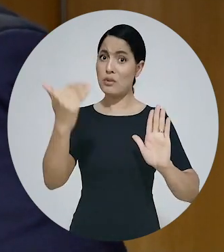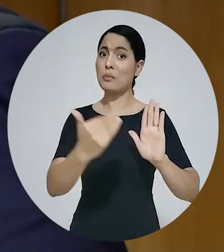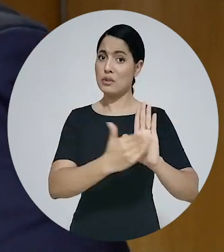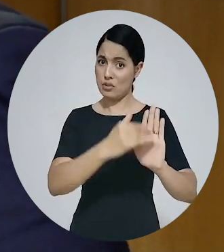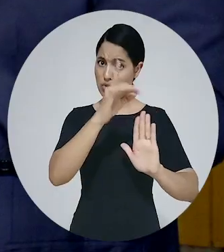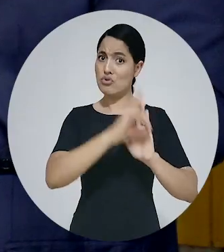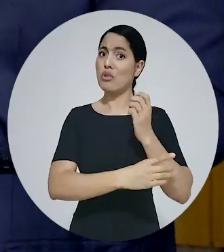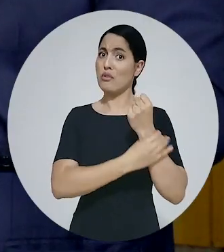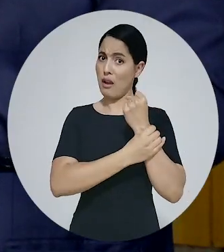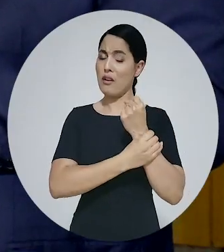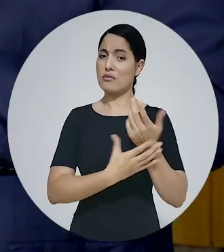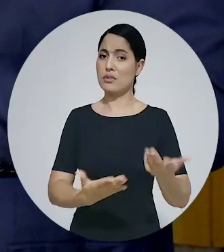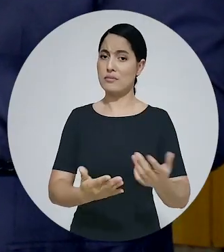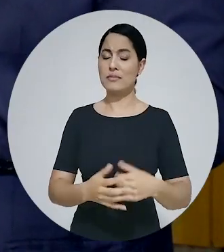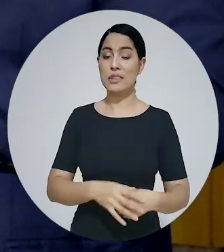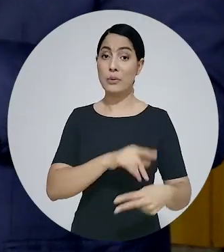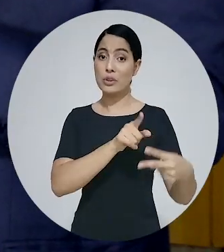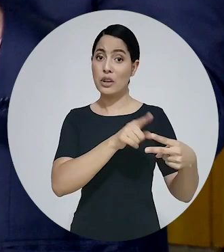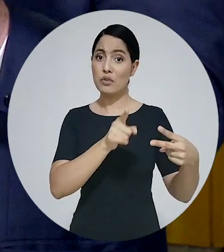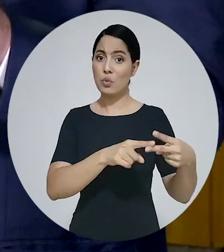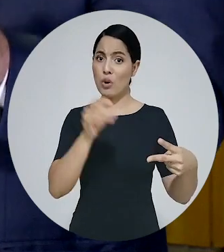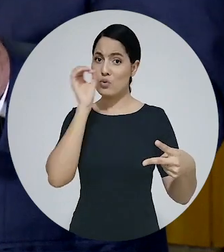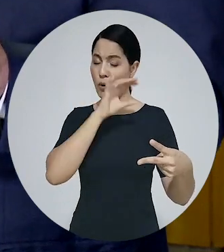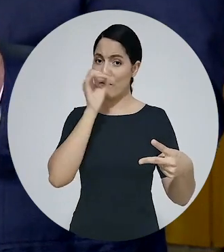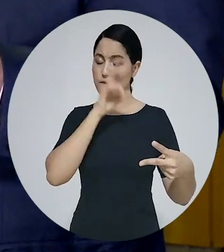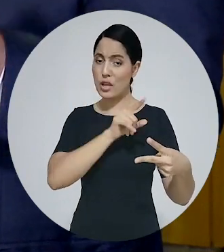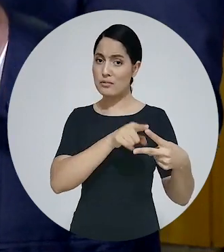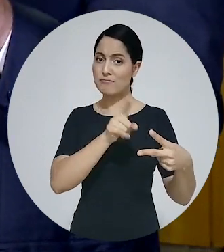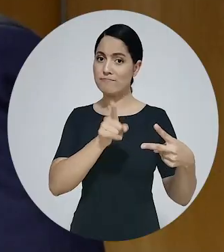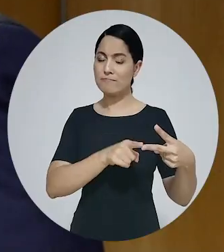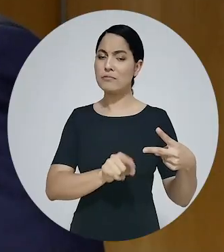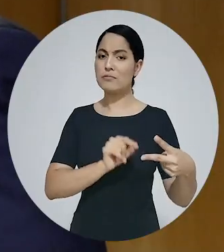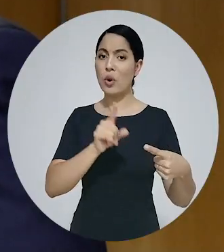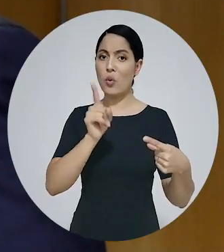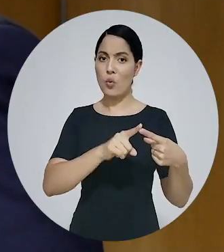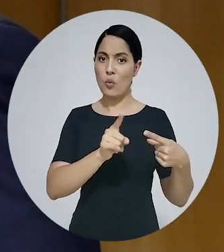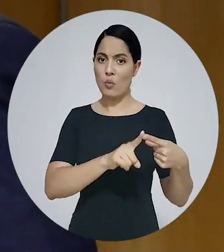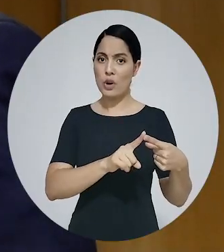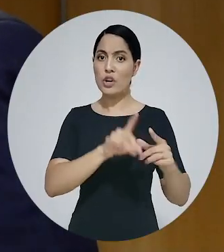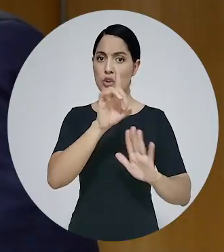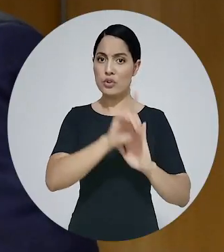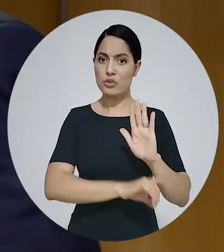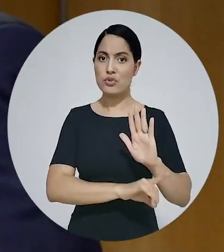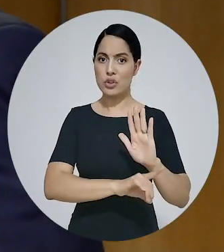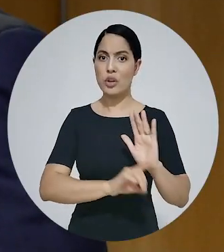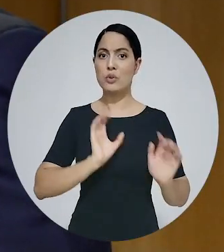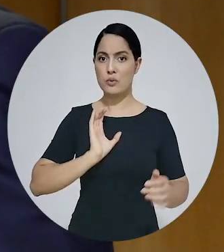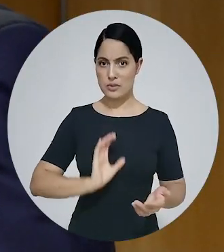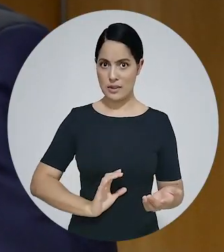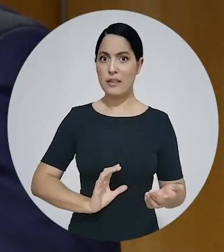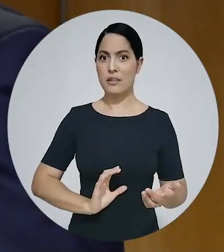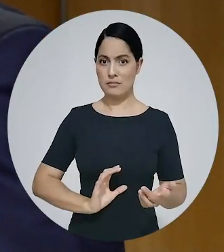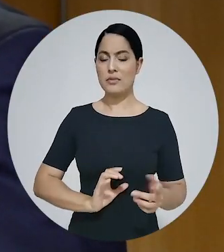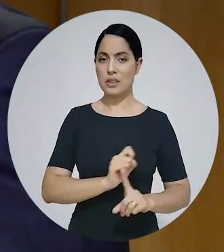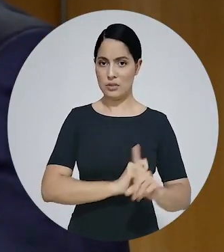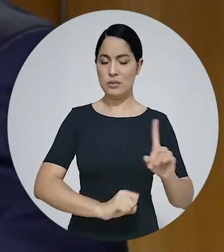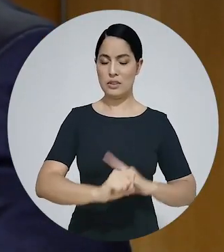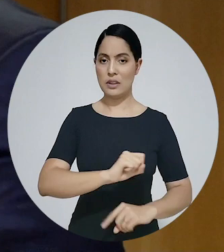cabe por lei e por direito. Então, ali há duas ofensas claríssimas. Uma aos